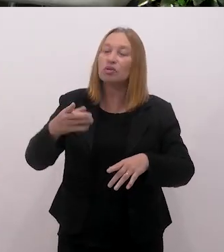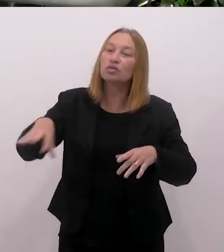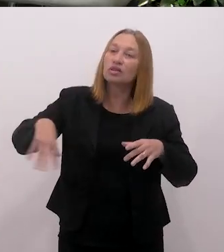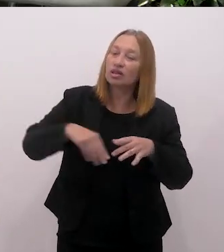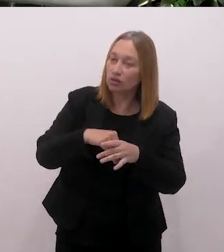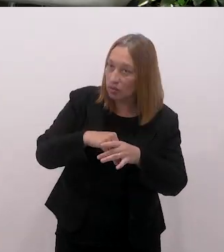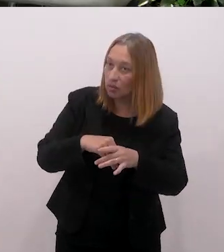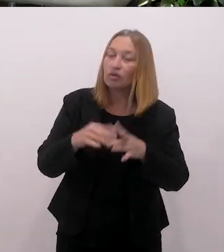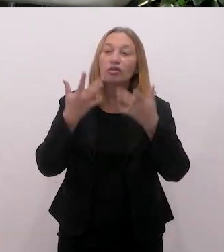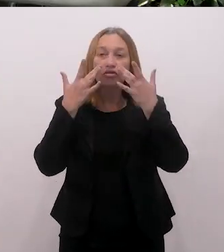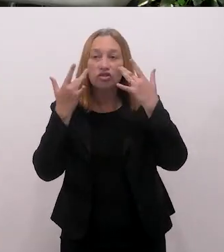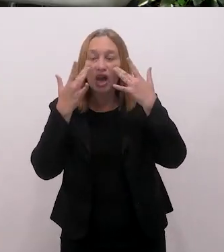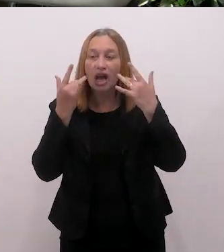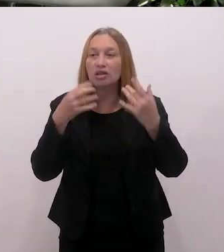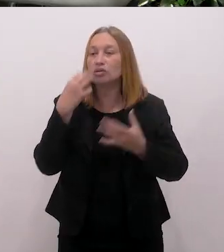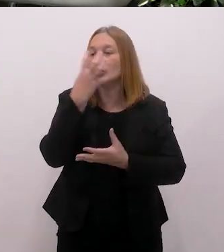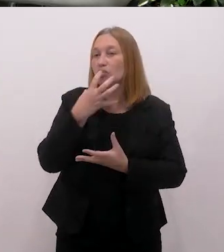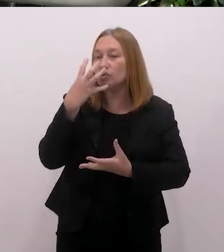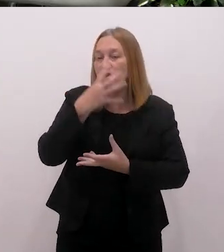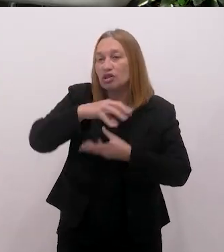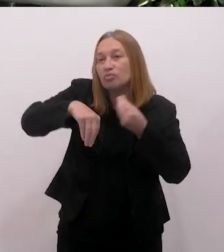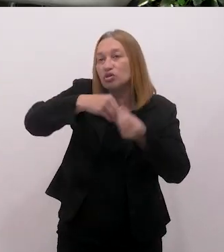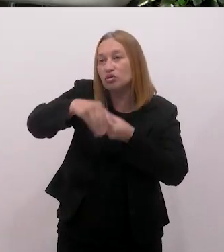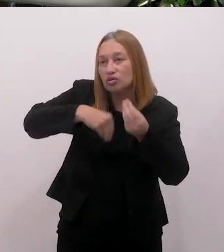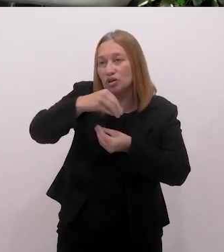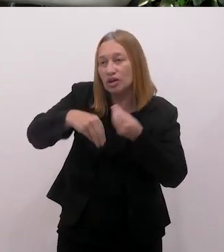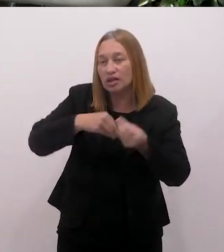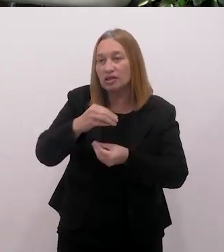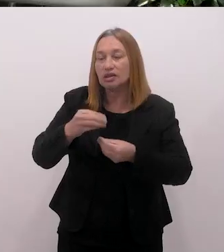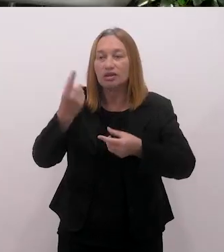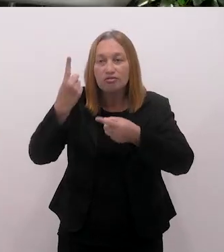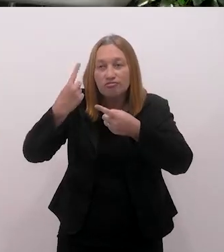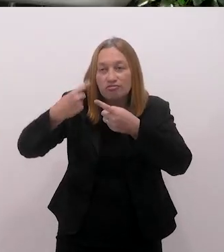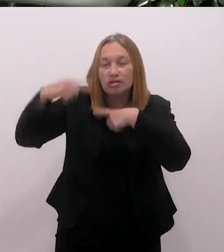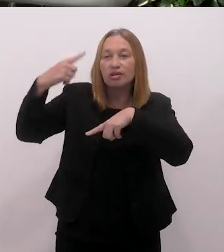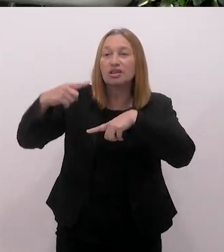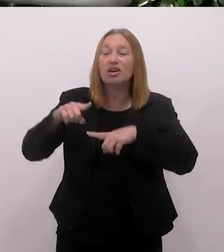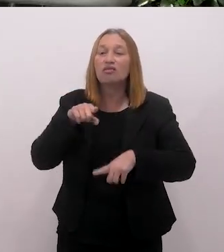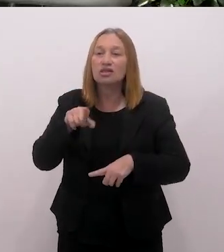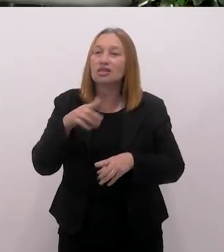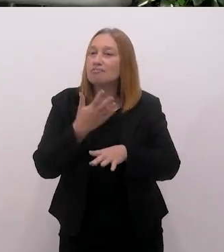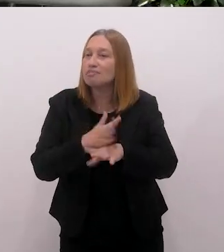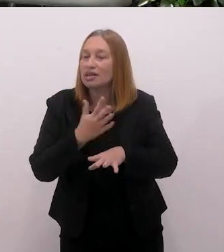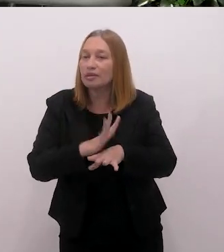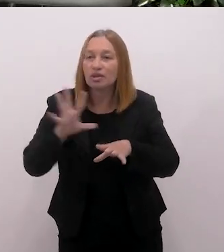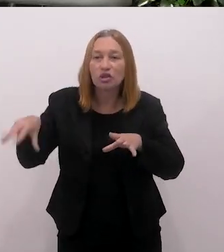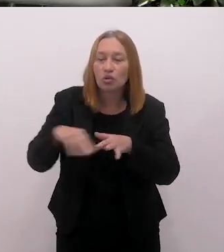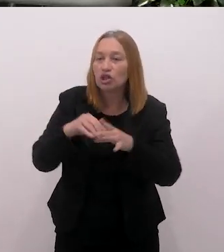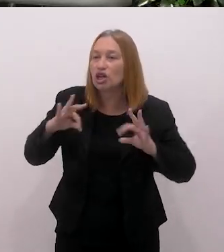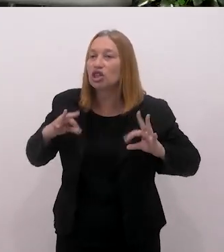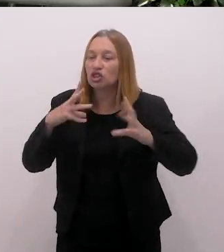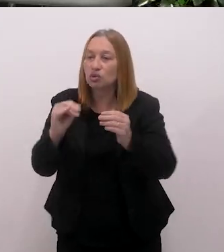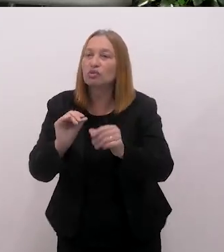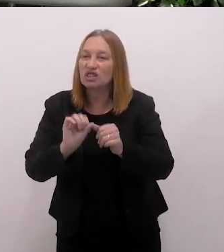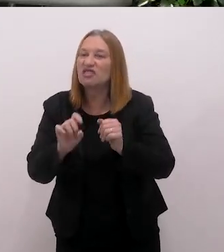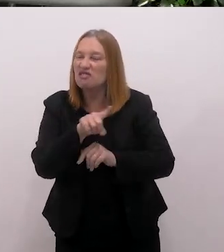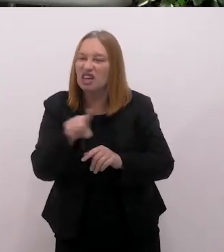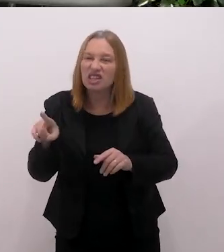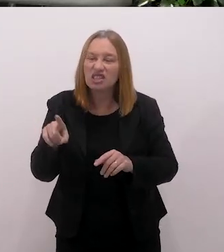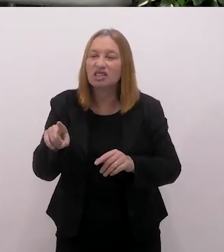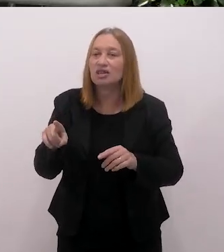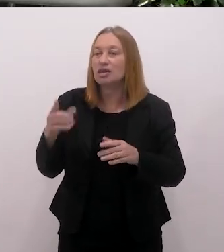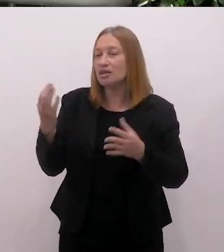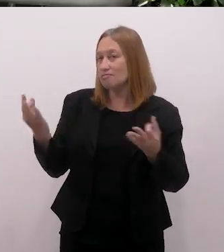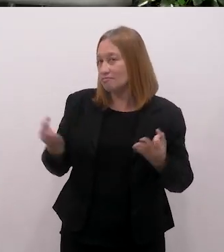era dos musicais, esse tempo contemporâneo que a gente está vivendo, que os musicais estão em super alta, você está praticamente em tudo, você faz muitos musicais, os